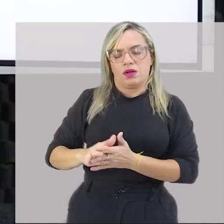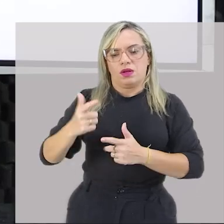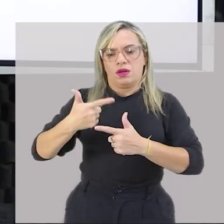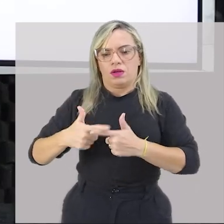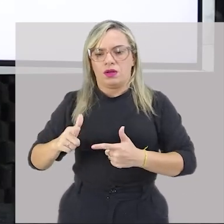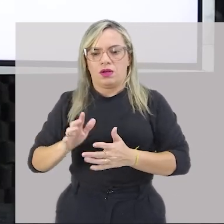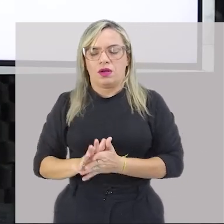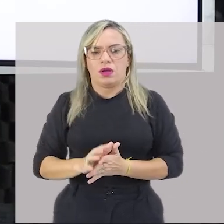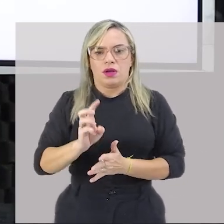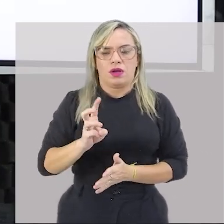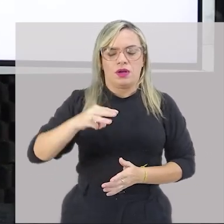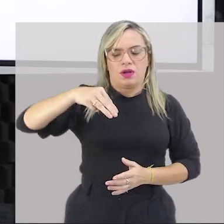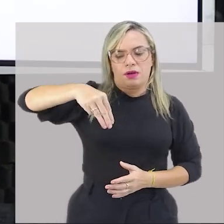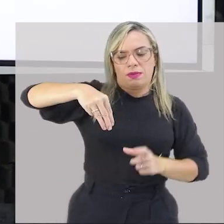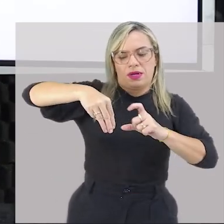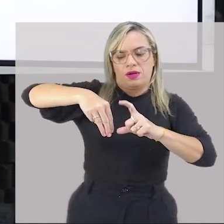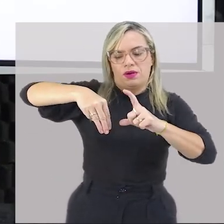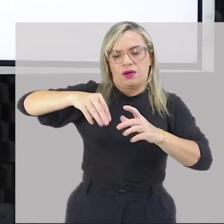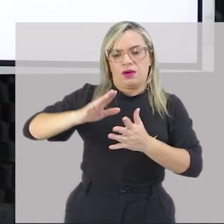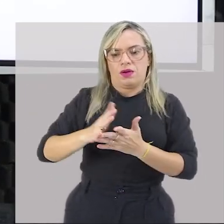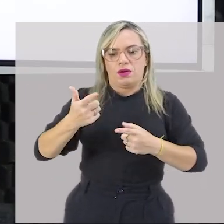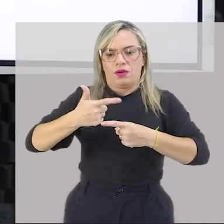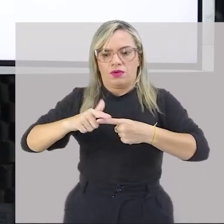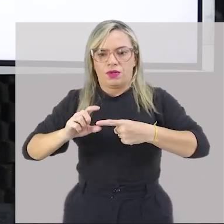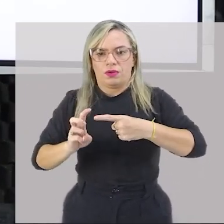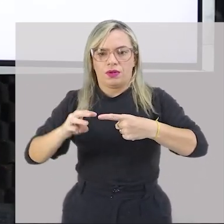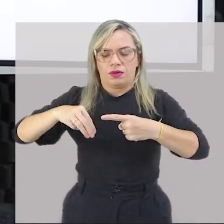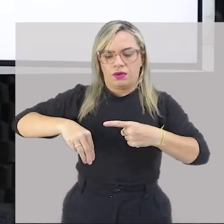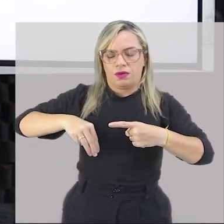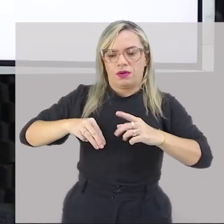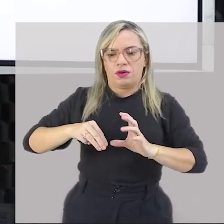a massa menor. Beleza, olha gente,